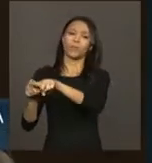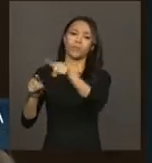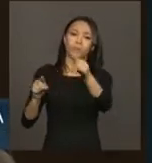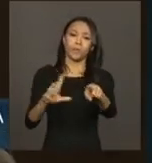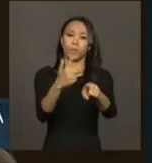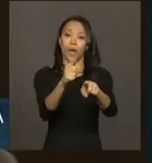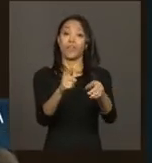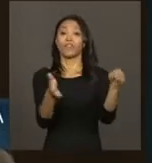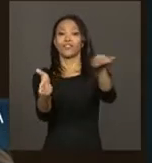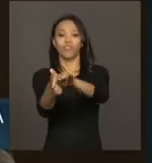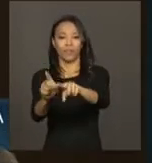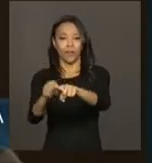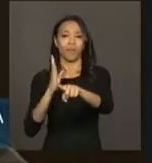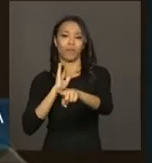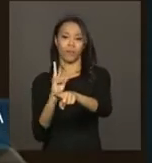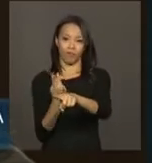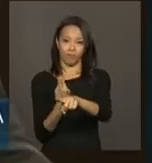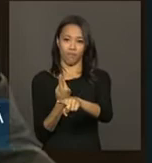a Minas